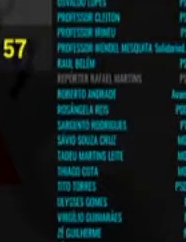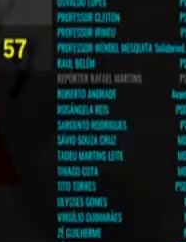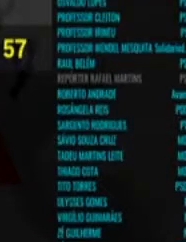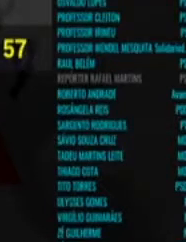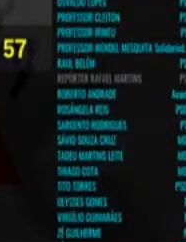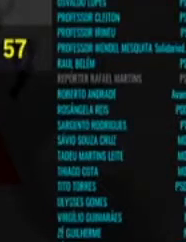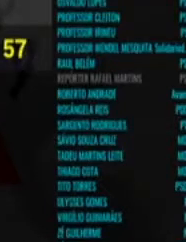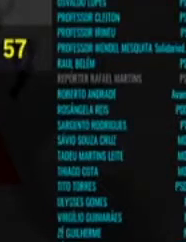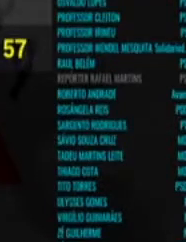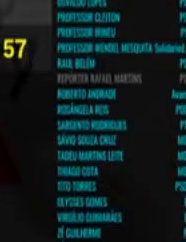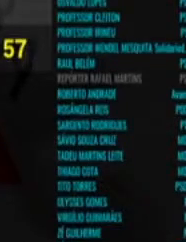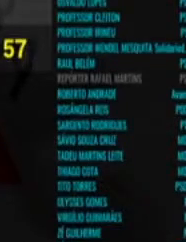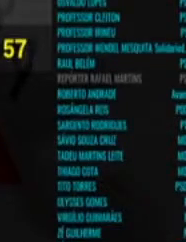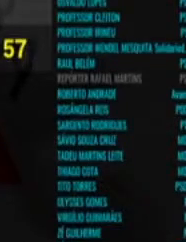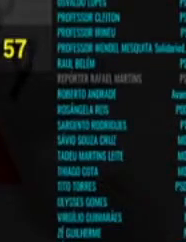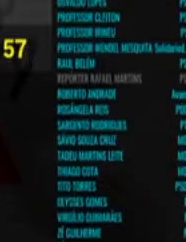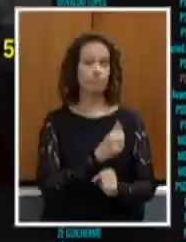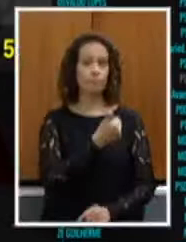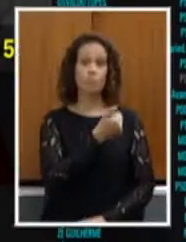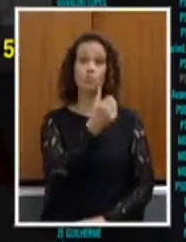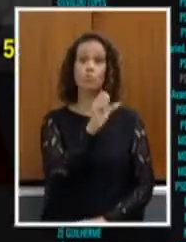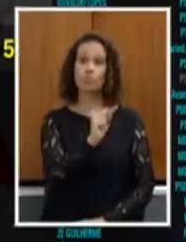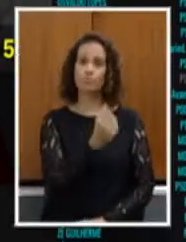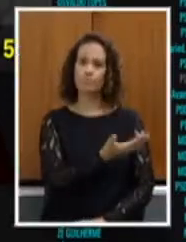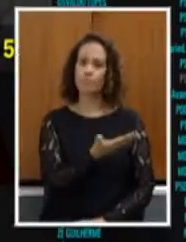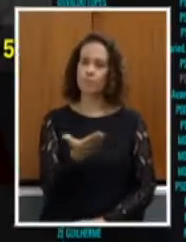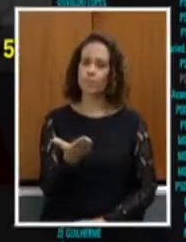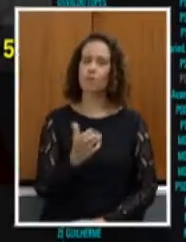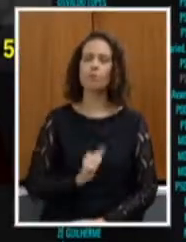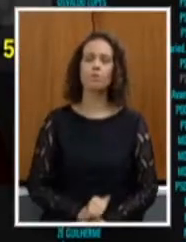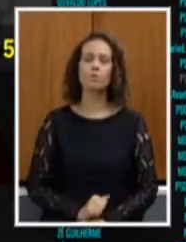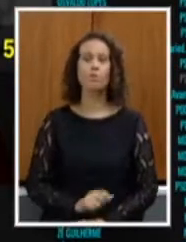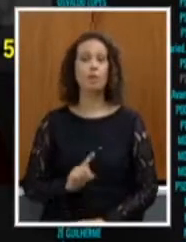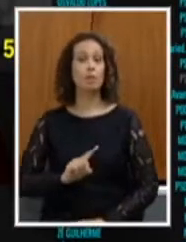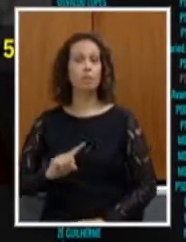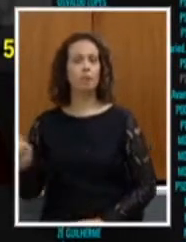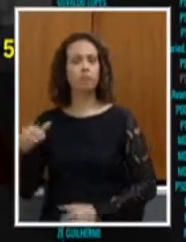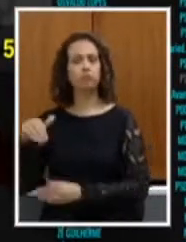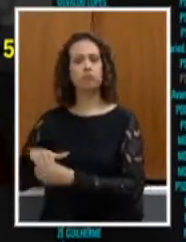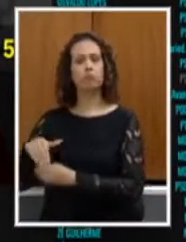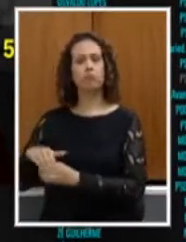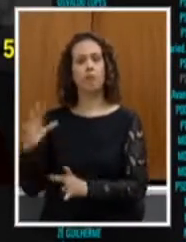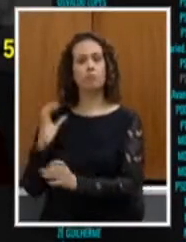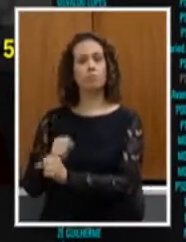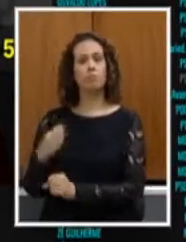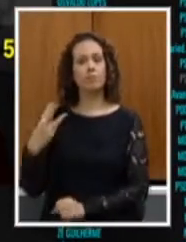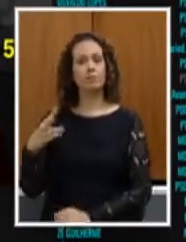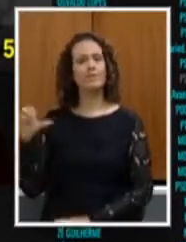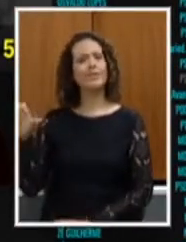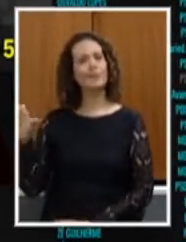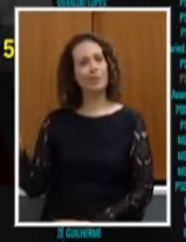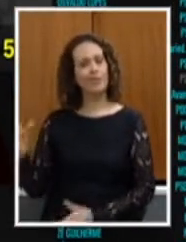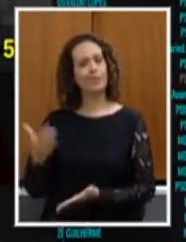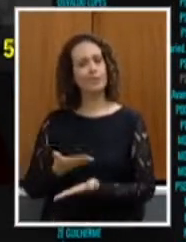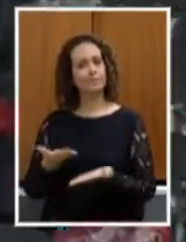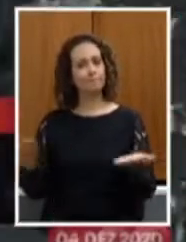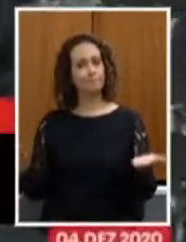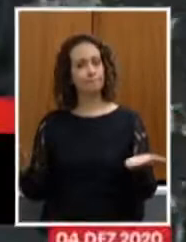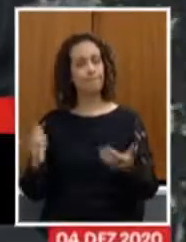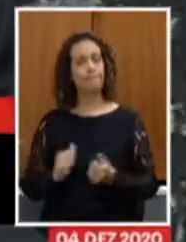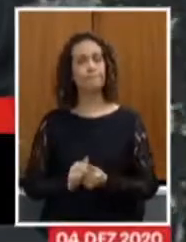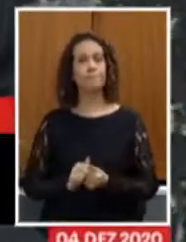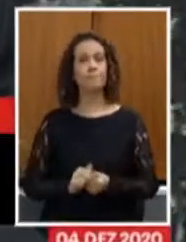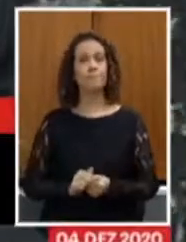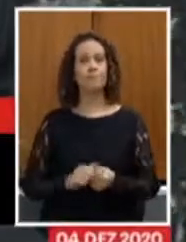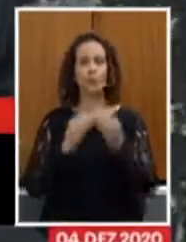Votaram sim, 18 senhoras e senhores deputados. Votaram não, 39 senhoras e senhores deputados. Portanto,